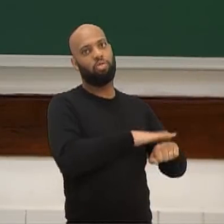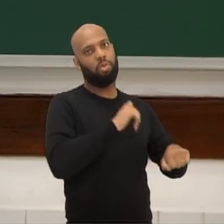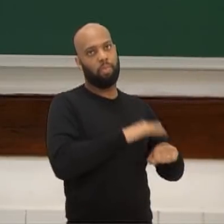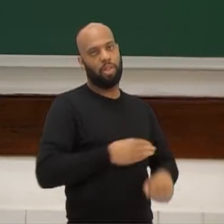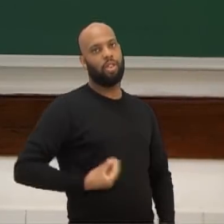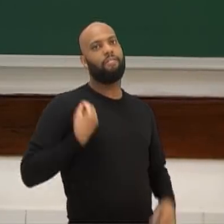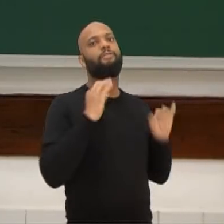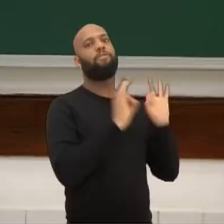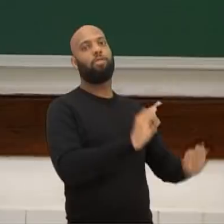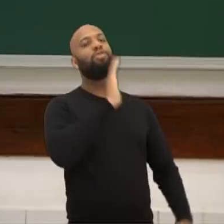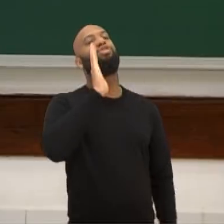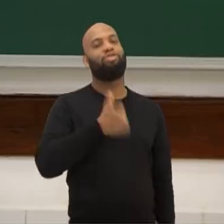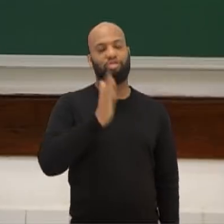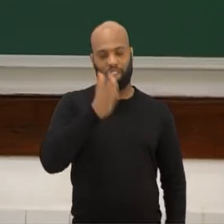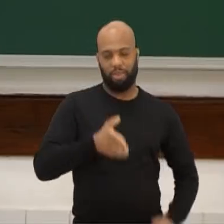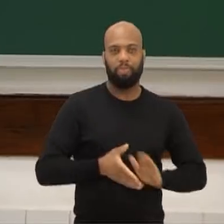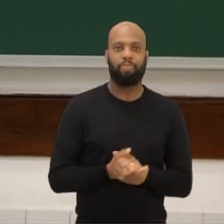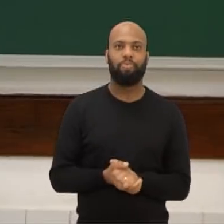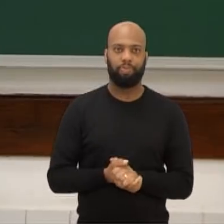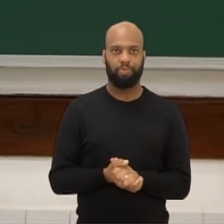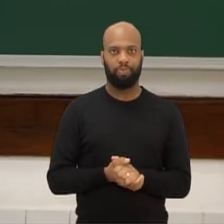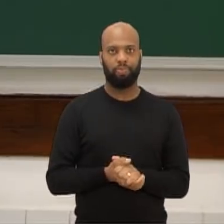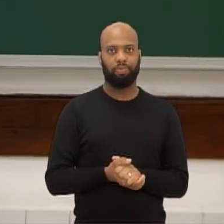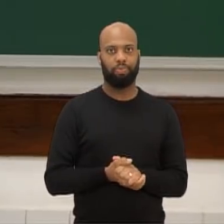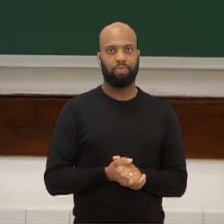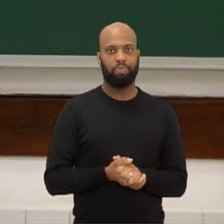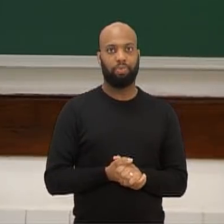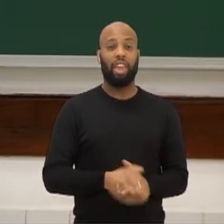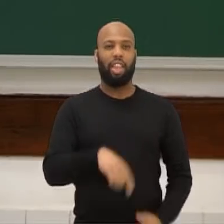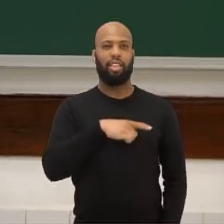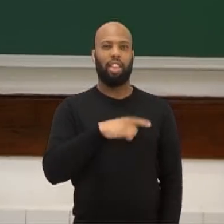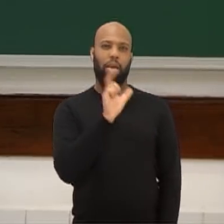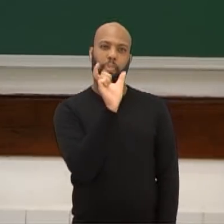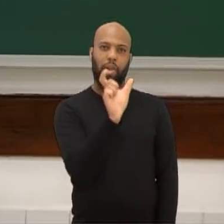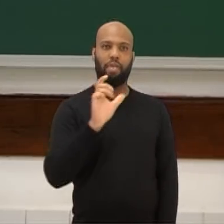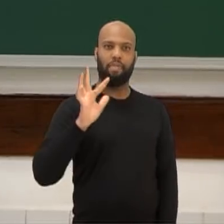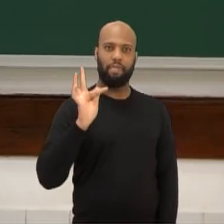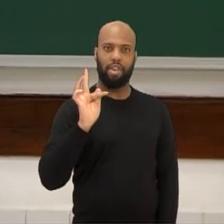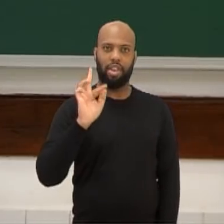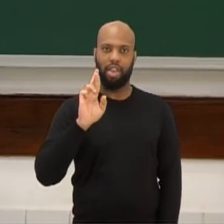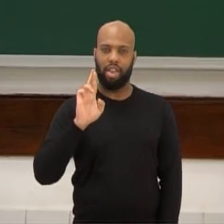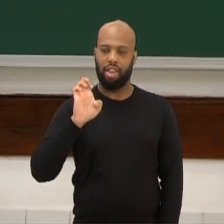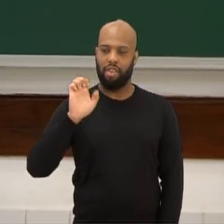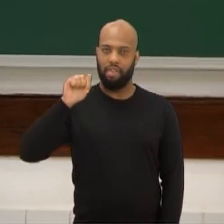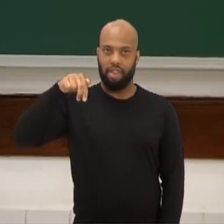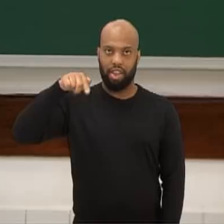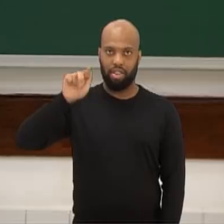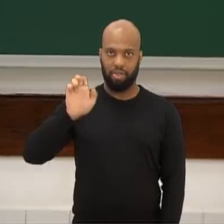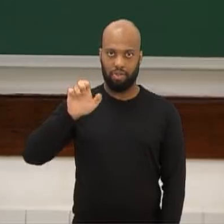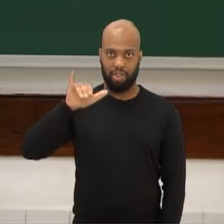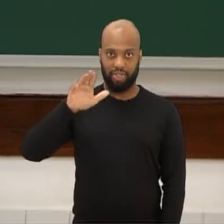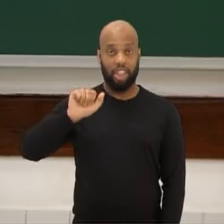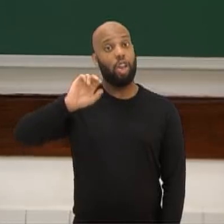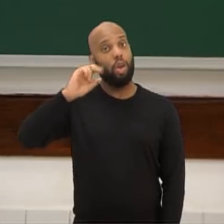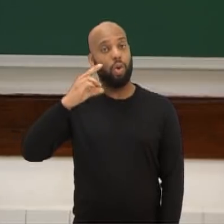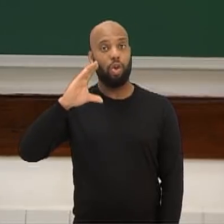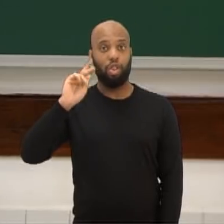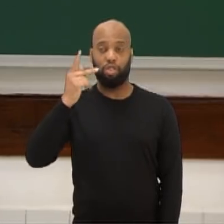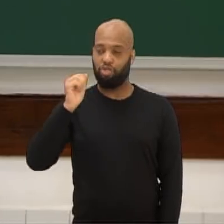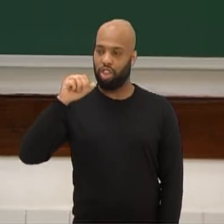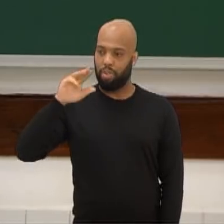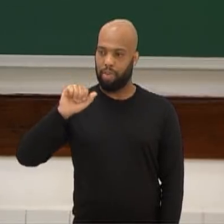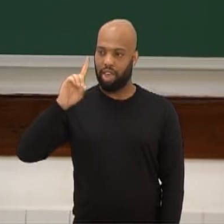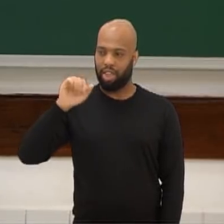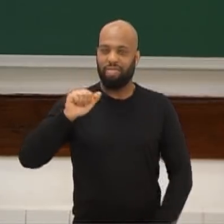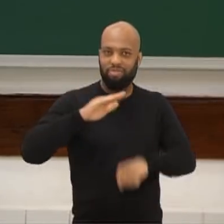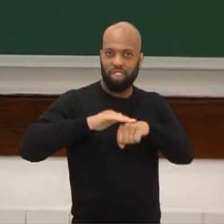nessa atividade vai ter um link escrito frequência ou chamada. Confirmem a sua frequência, a sua chamada,